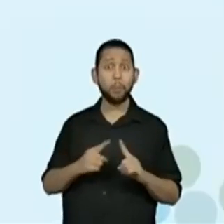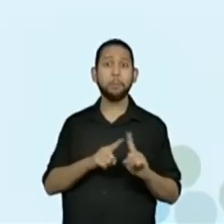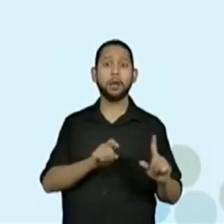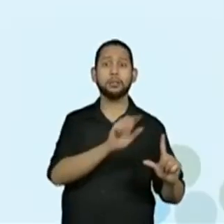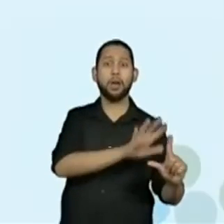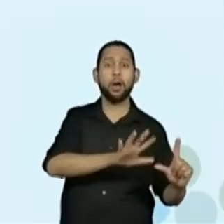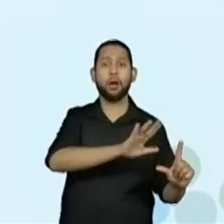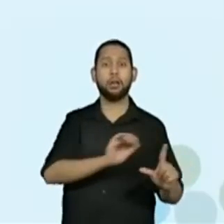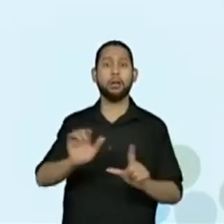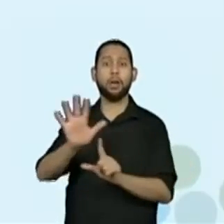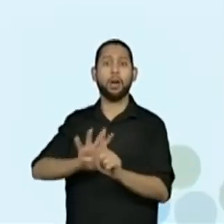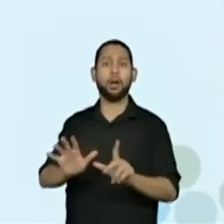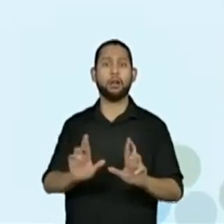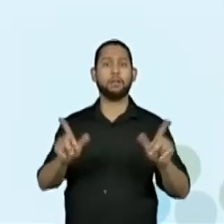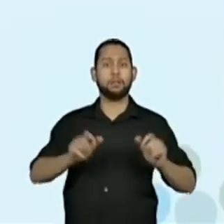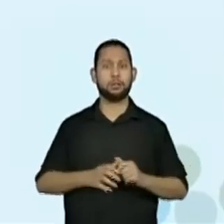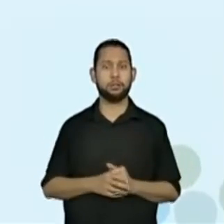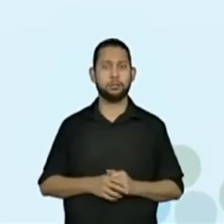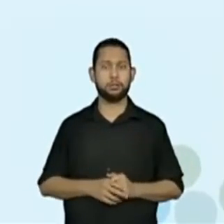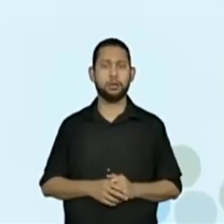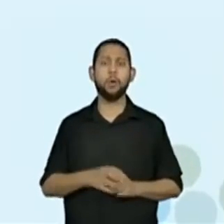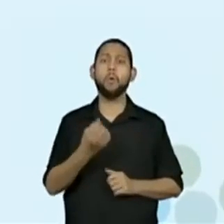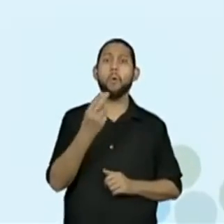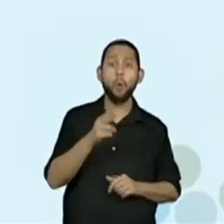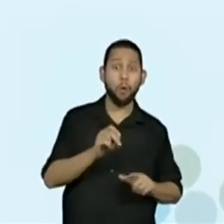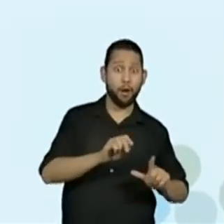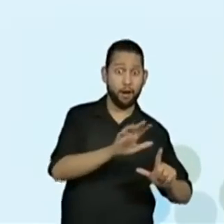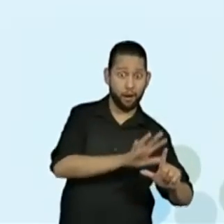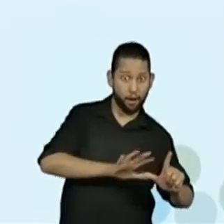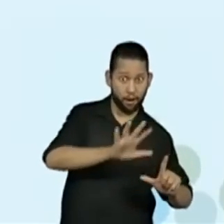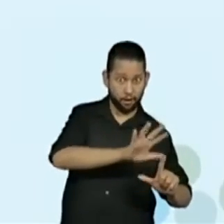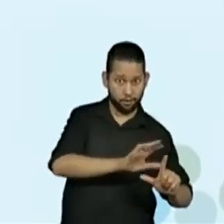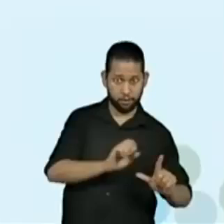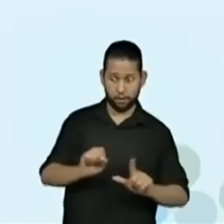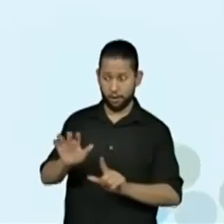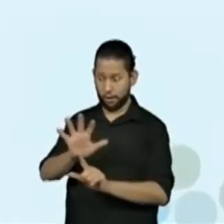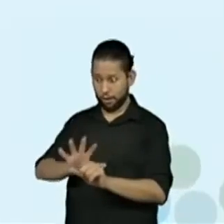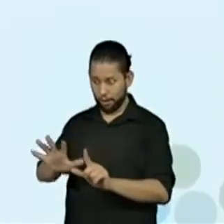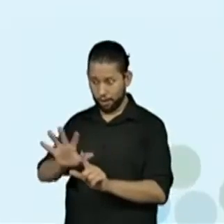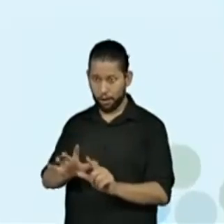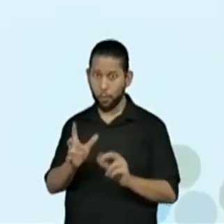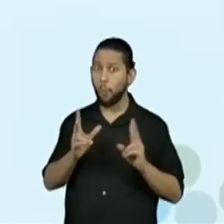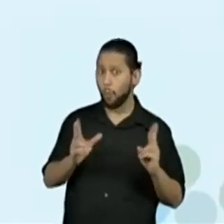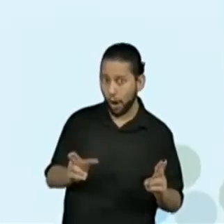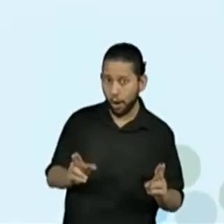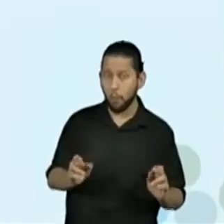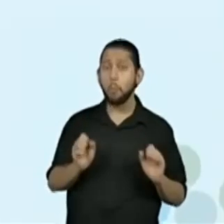têm a mesma área podem ter perímetros